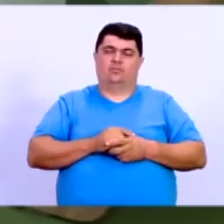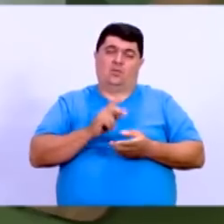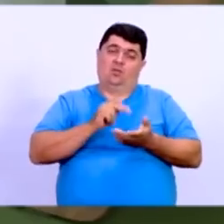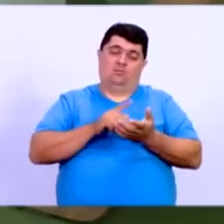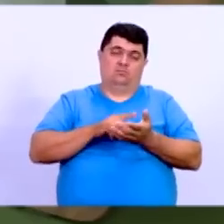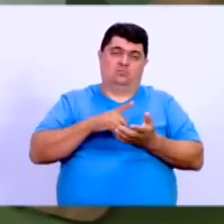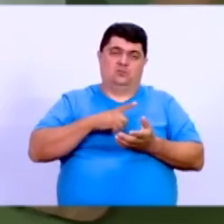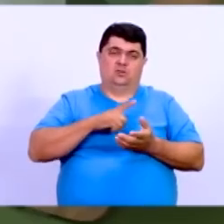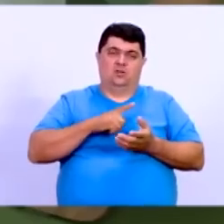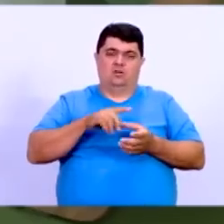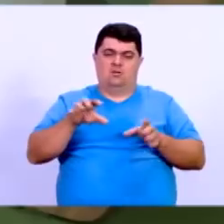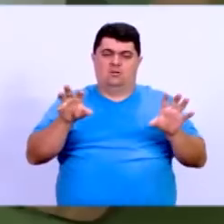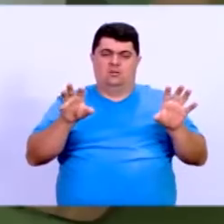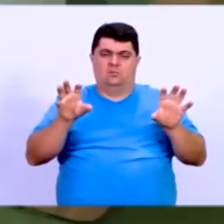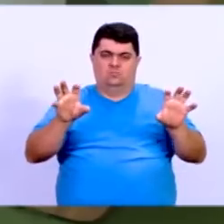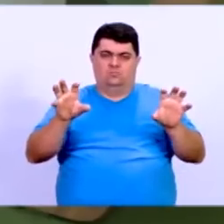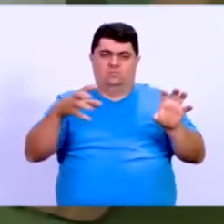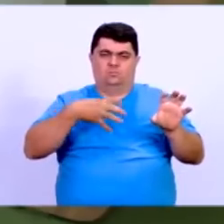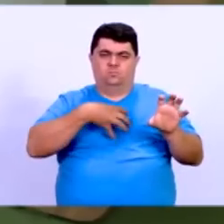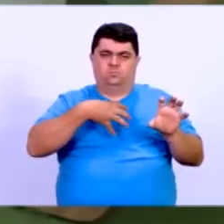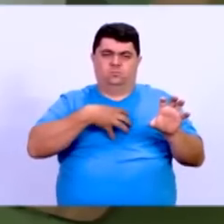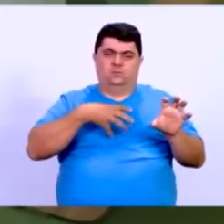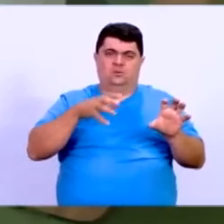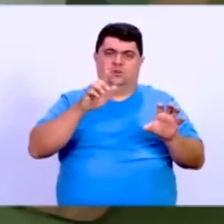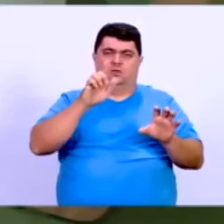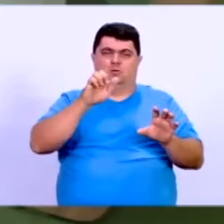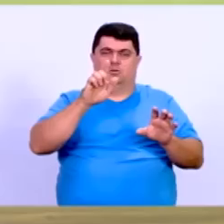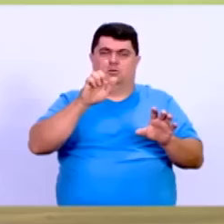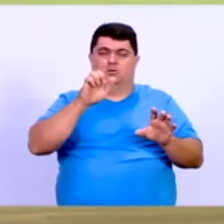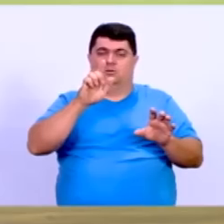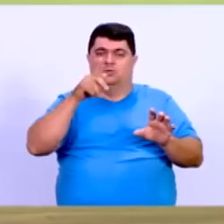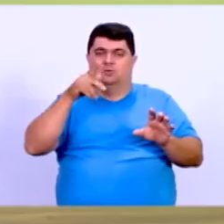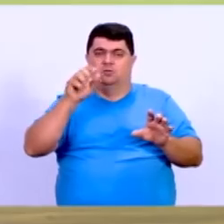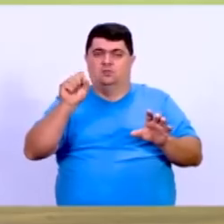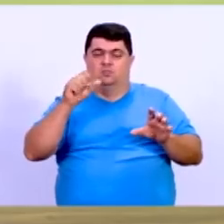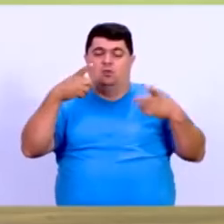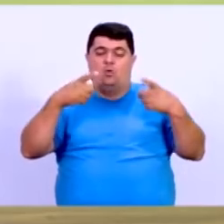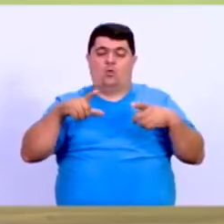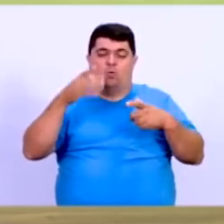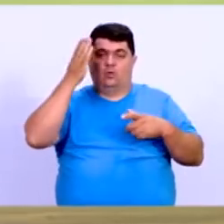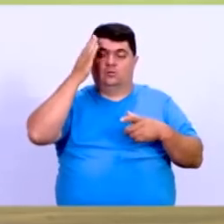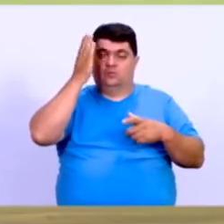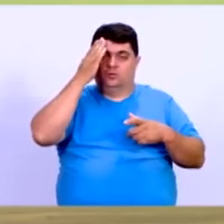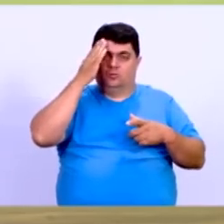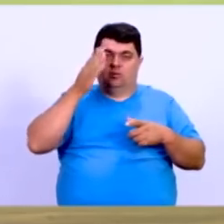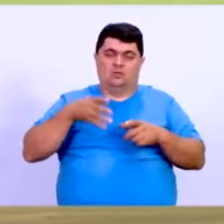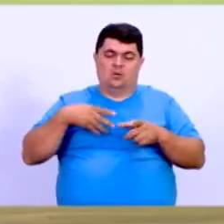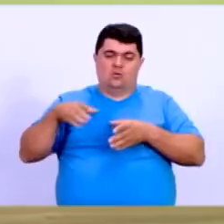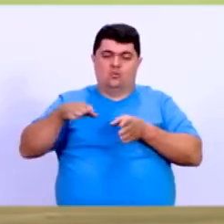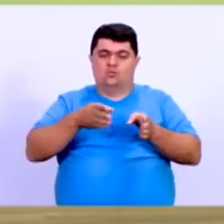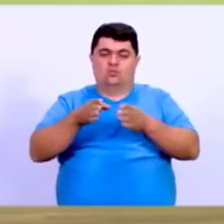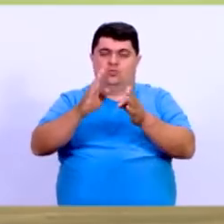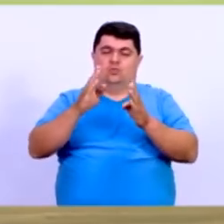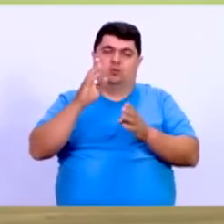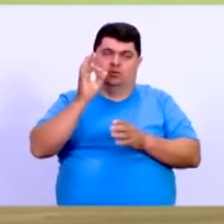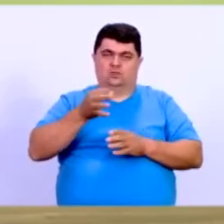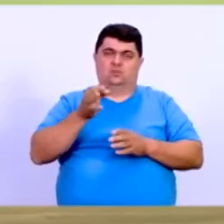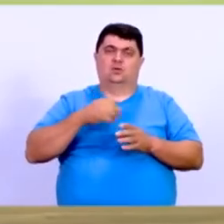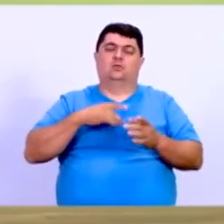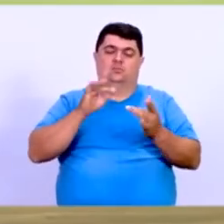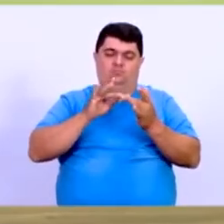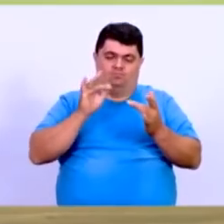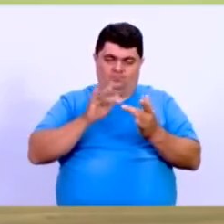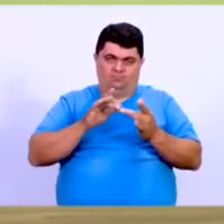diversos sensores lá conectados. Sensores, isso mesmo. O GPS do veículo identificando para onde ele está e guiando a rota dele ali. Então certamente ele está